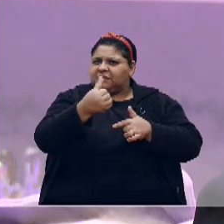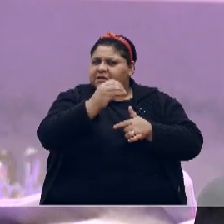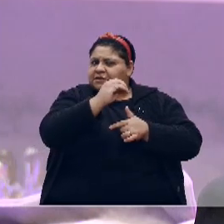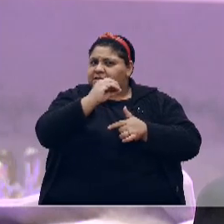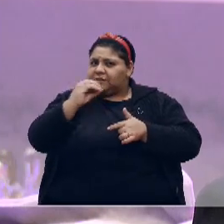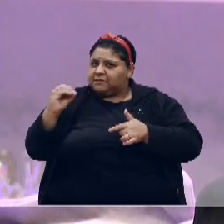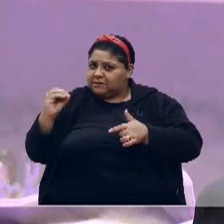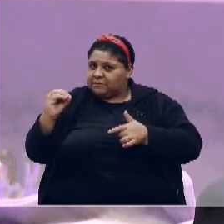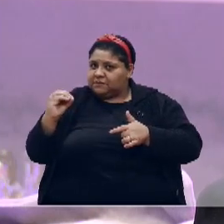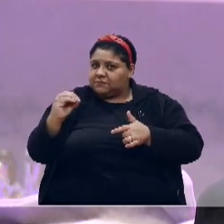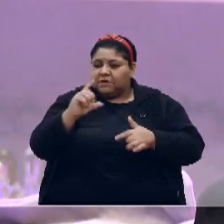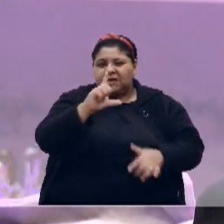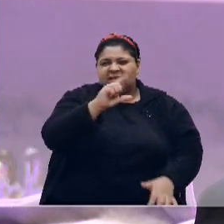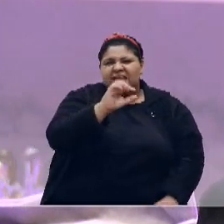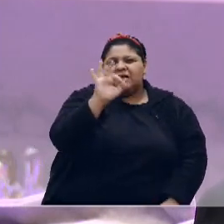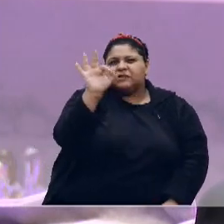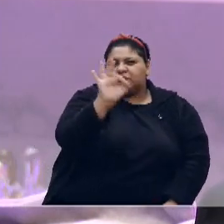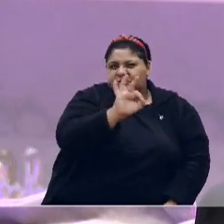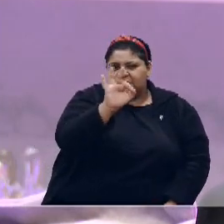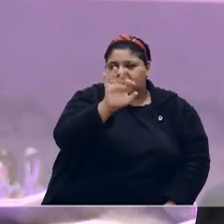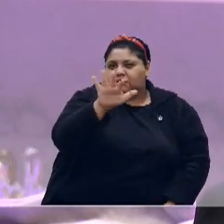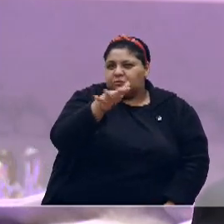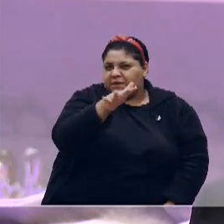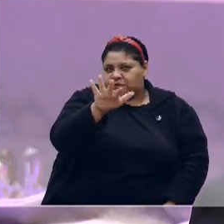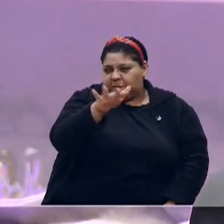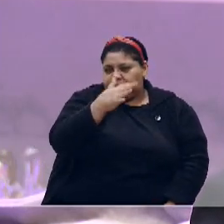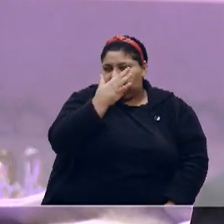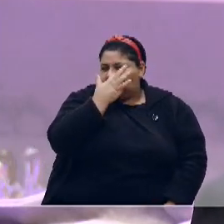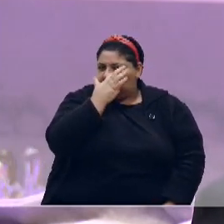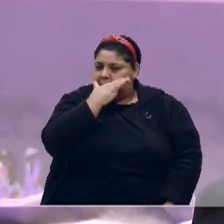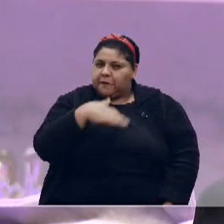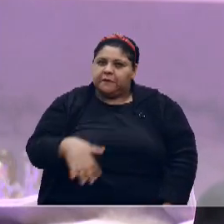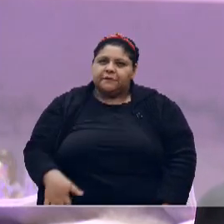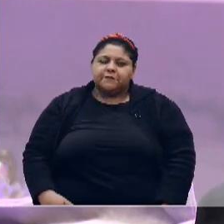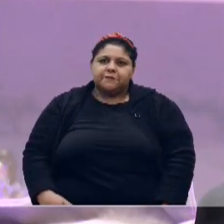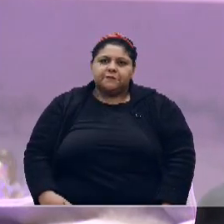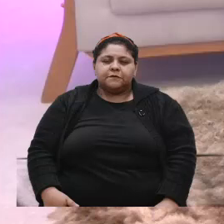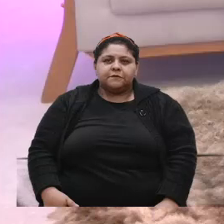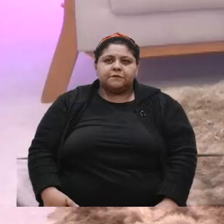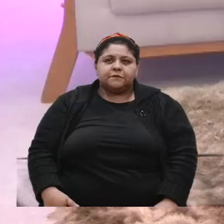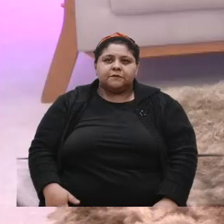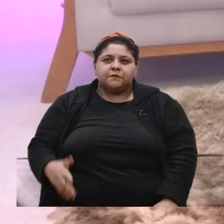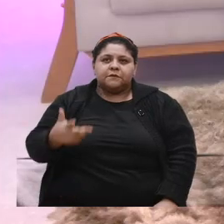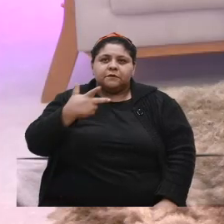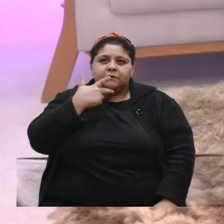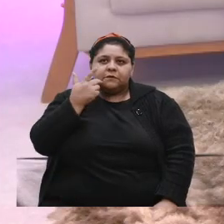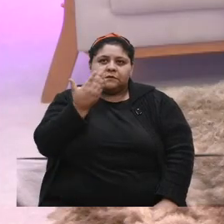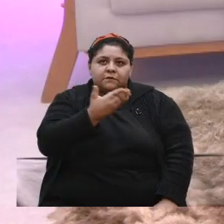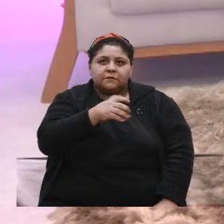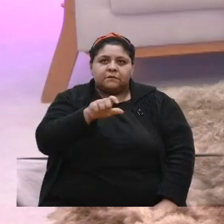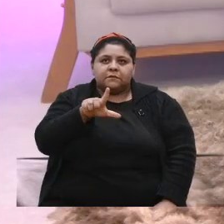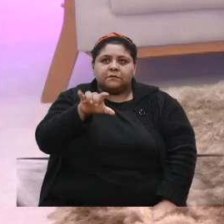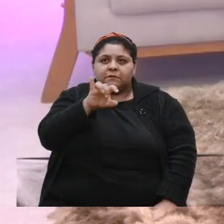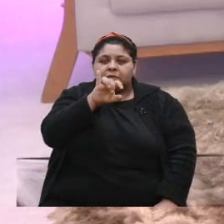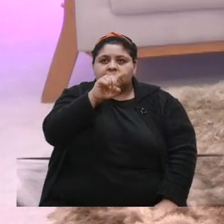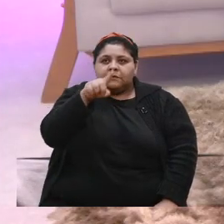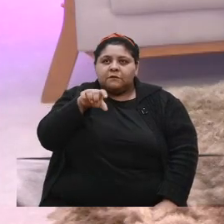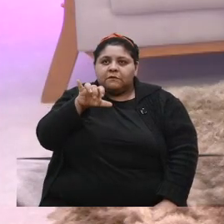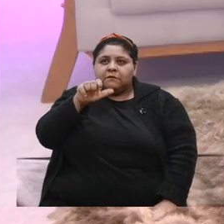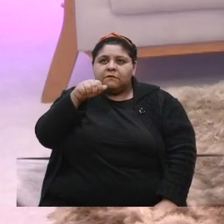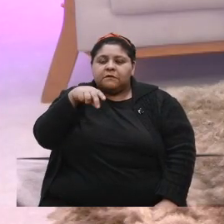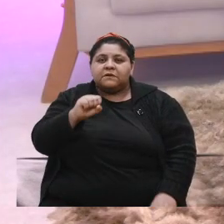que é uns 10%, Isso, mais ou menos. acredito que sim. Certo. Vamos falar então com a Elisiane um pouquinho. Elisiane, conta como é